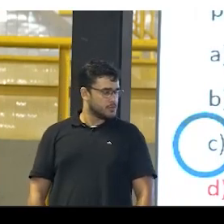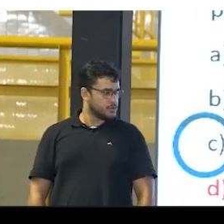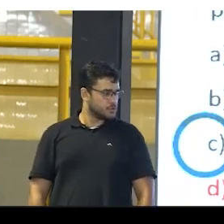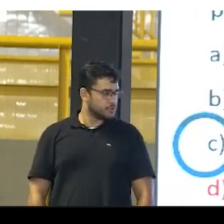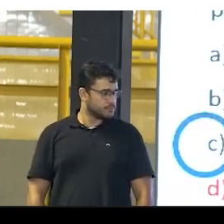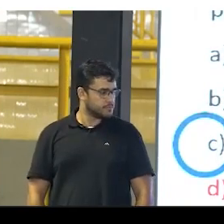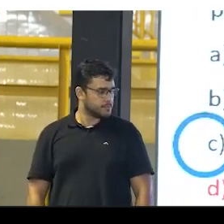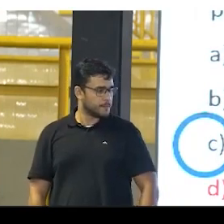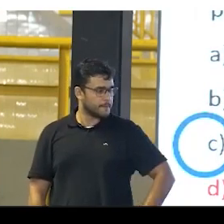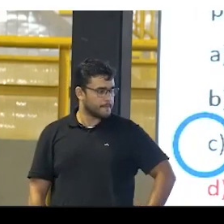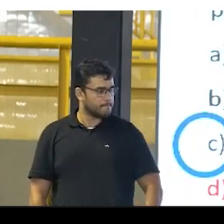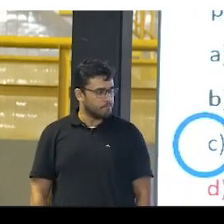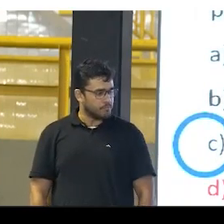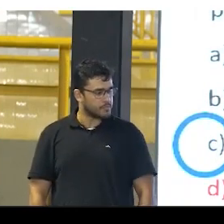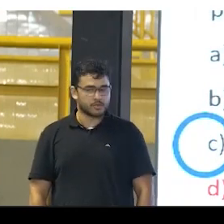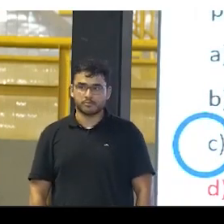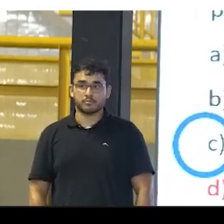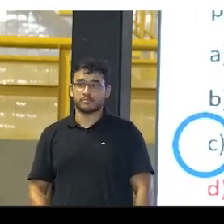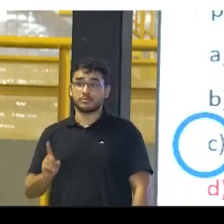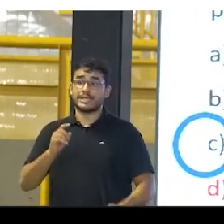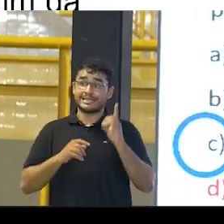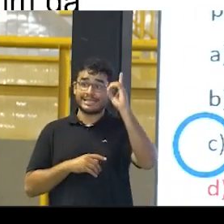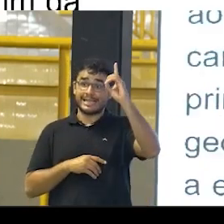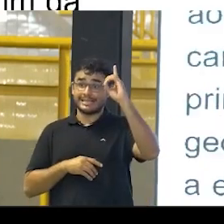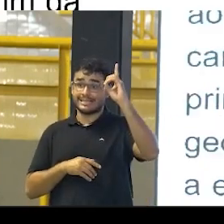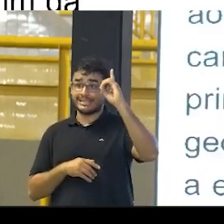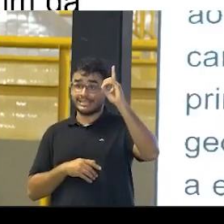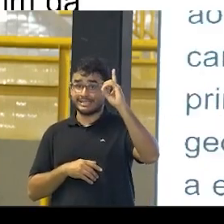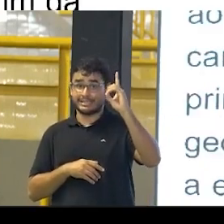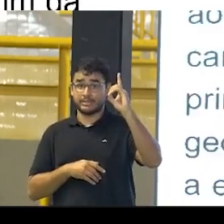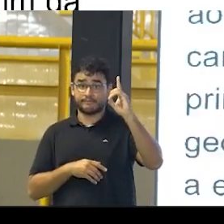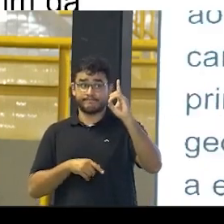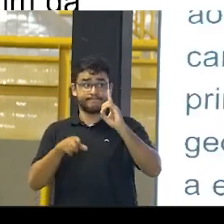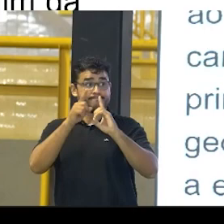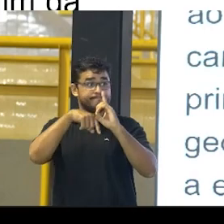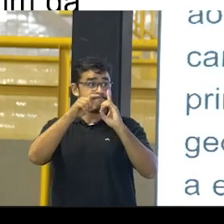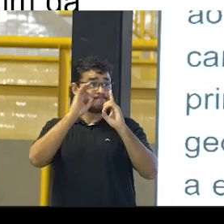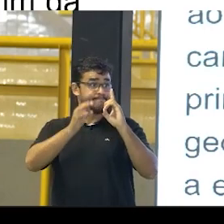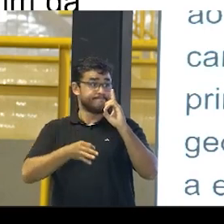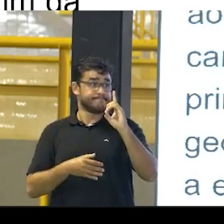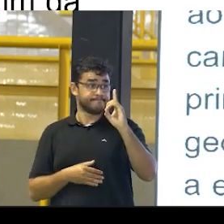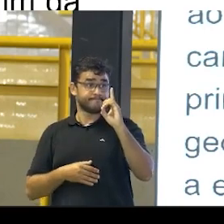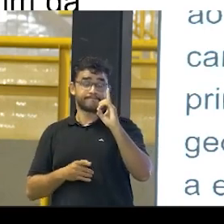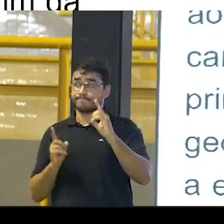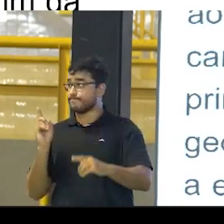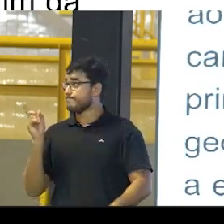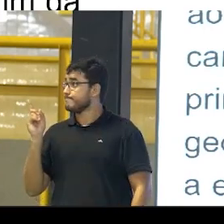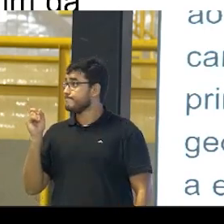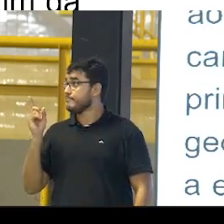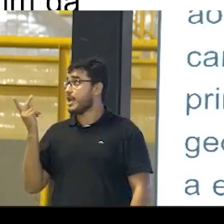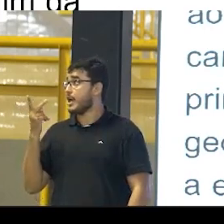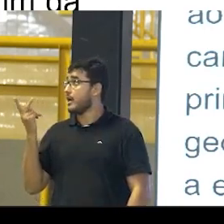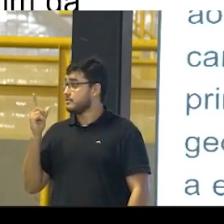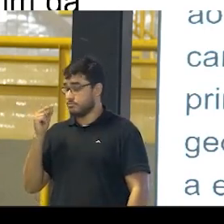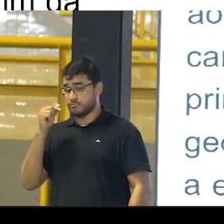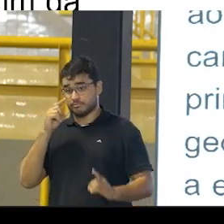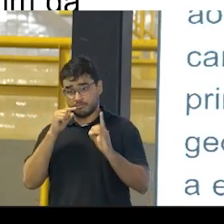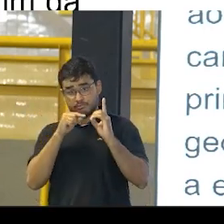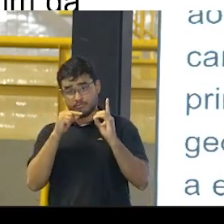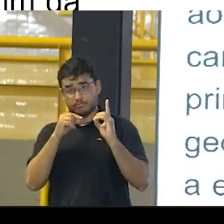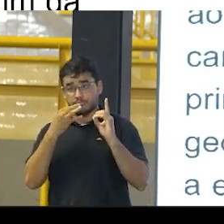Ok? Está aparecendo aí no C, mas é D de dado. Ok? Segunda questão. A